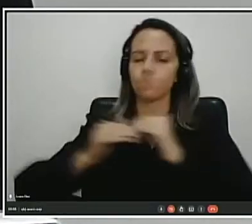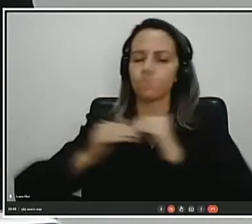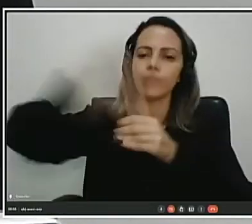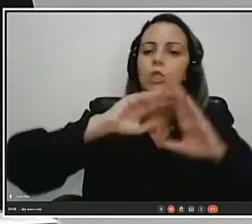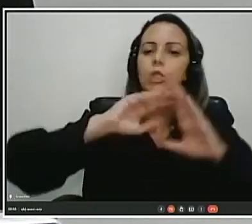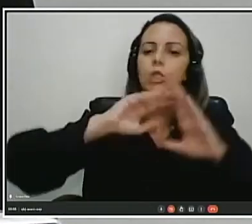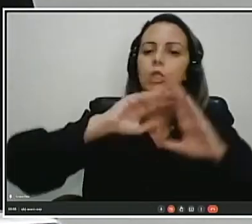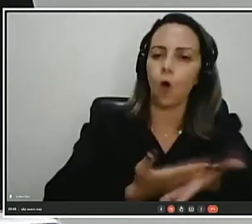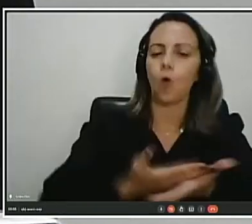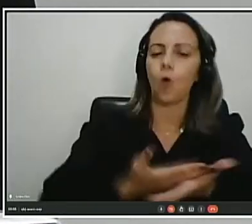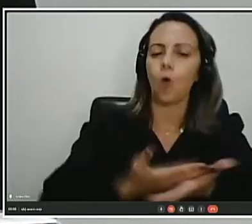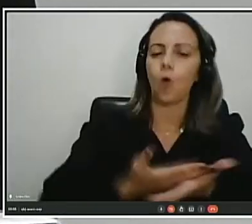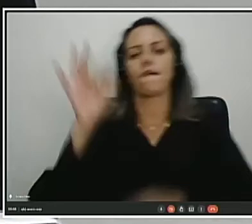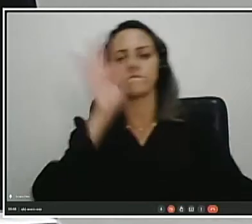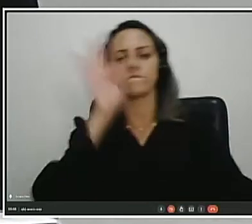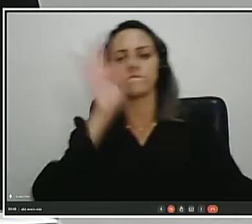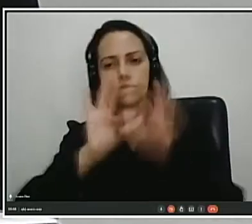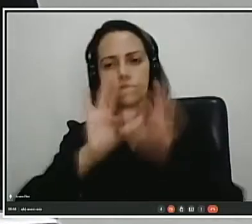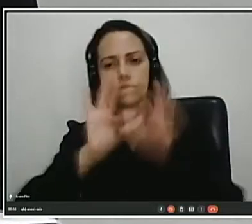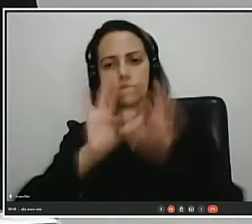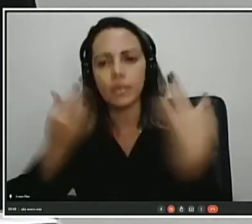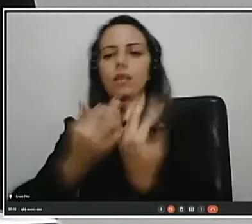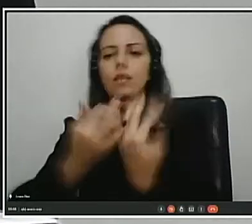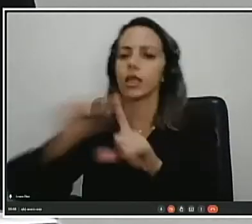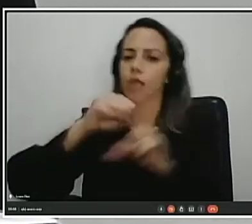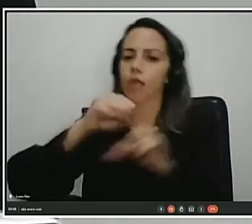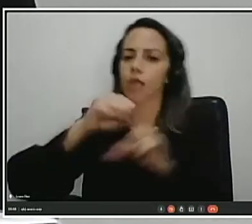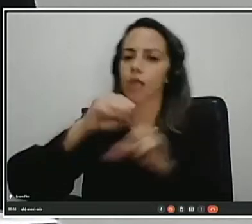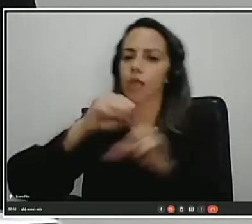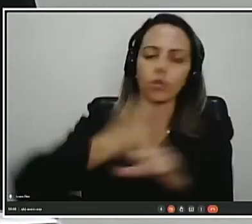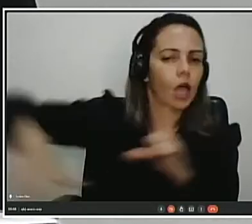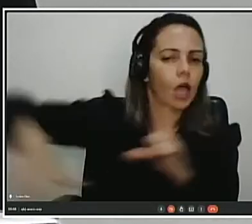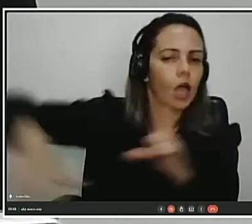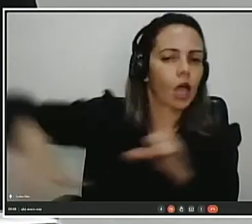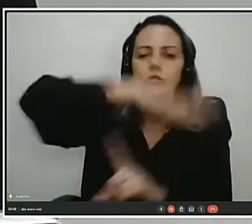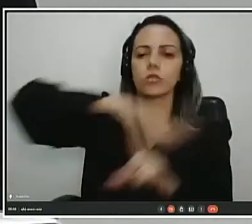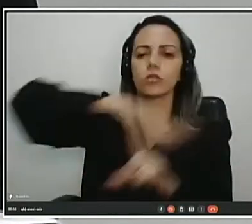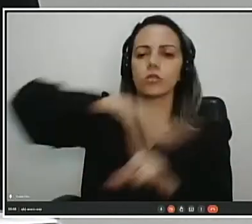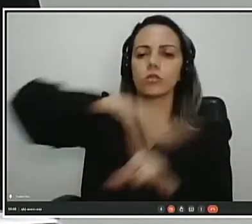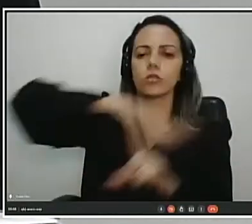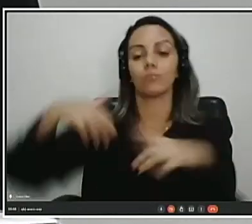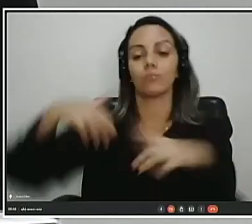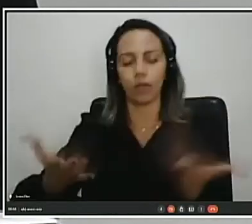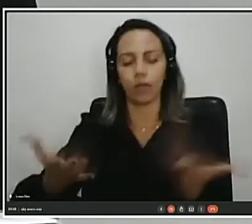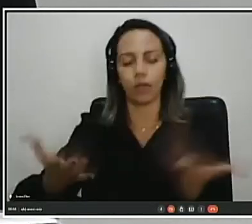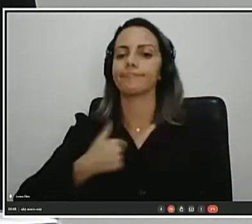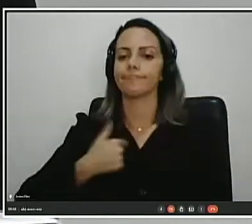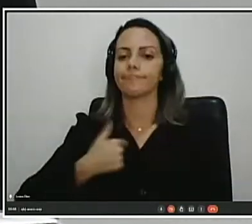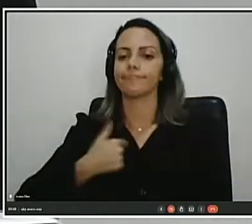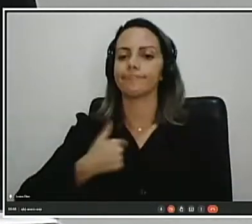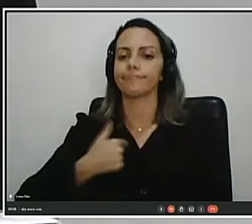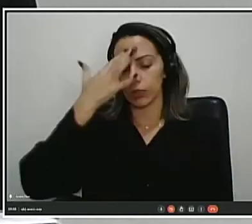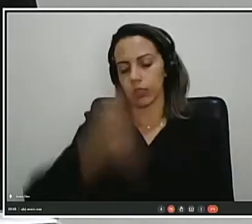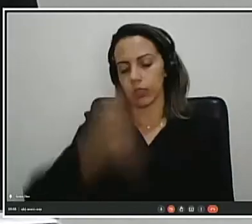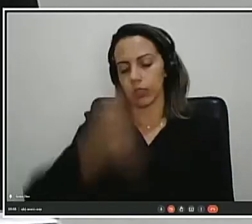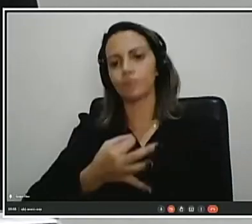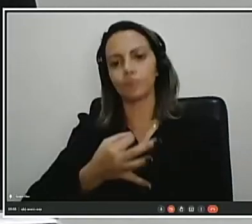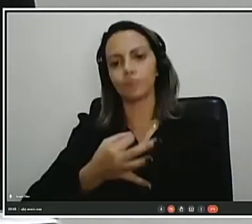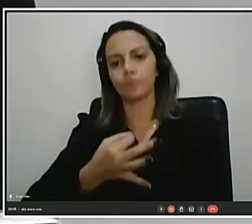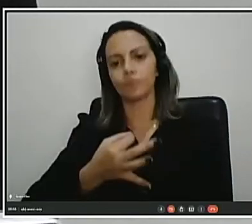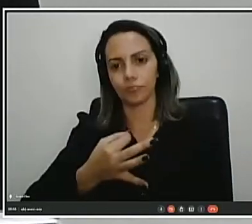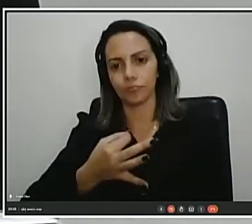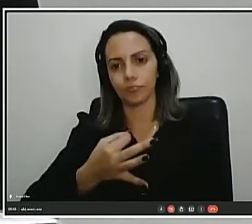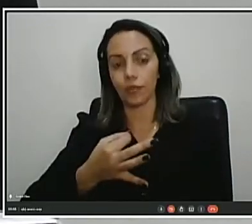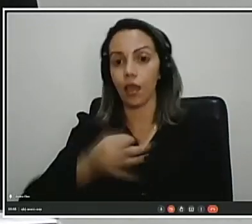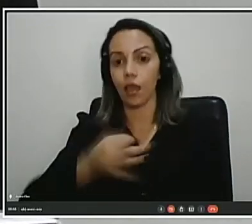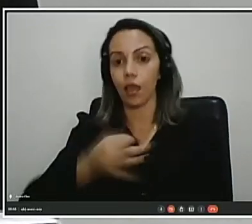na família e na sociedade em geral. Então, com certeza, com